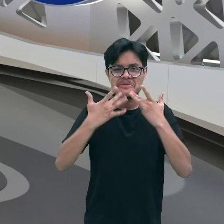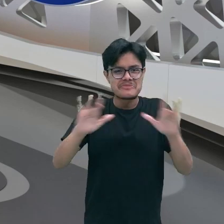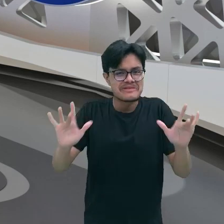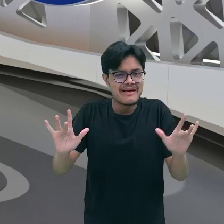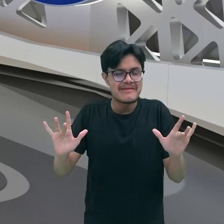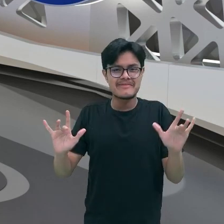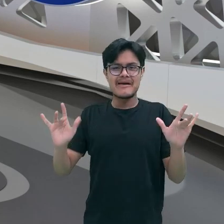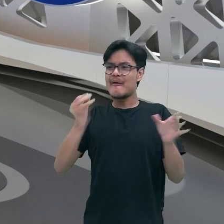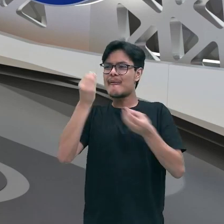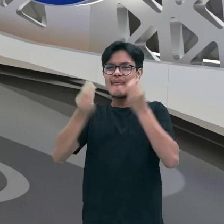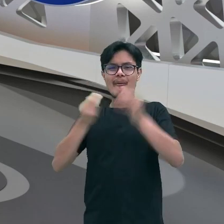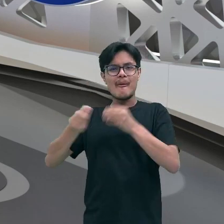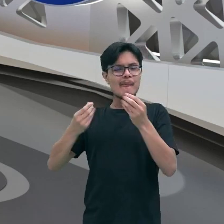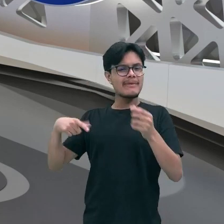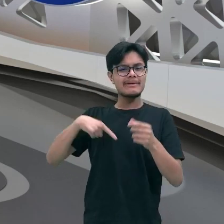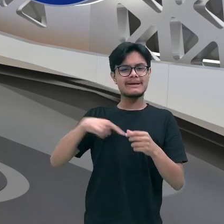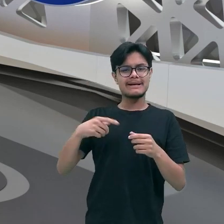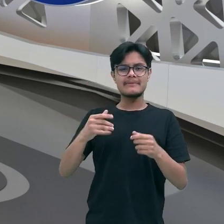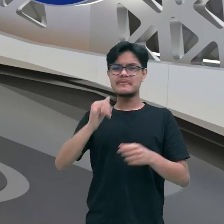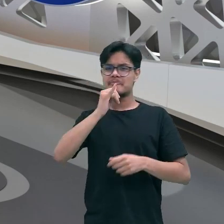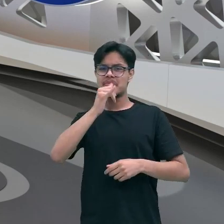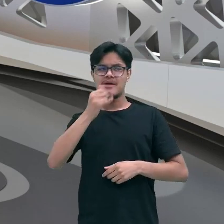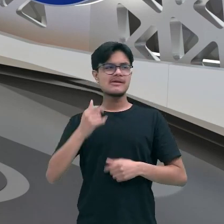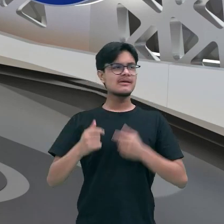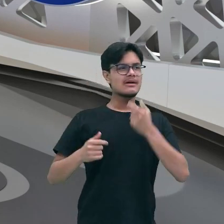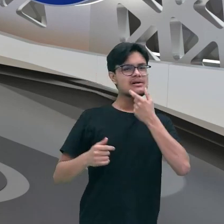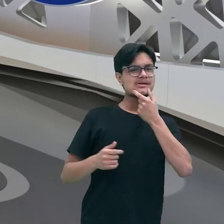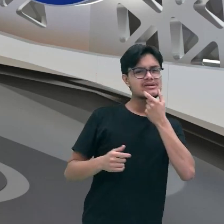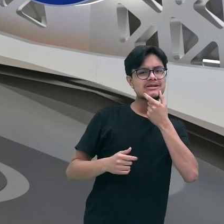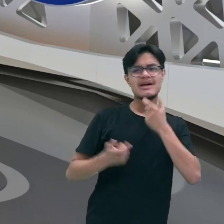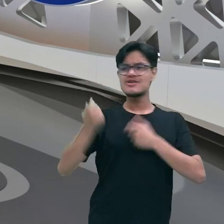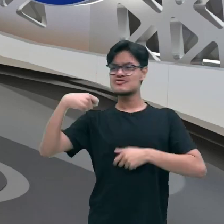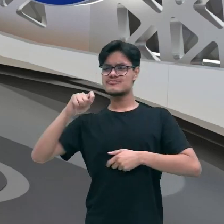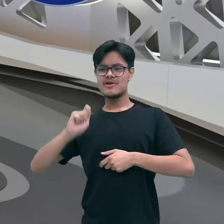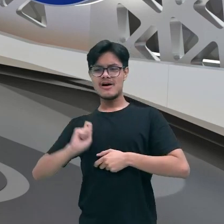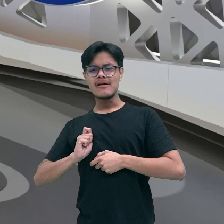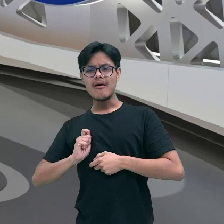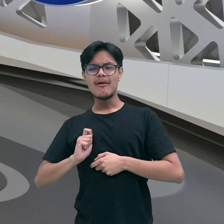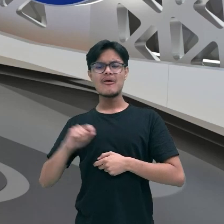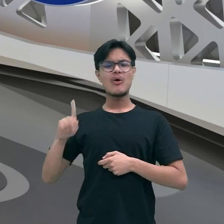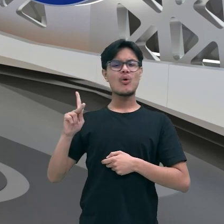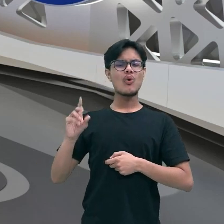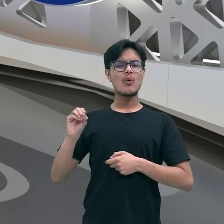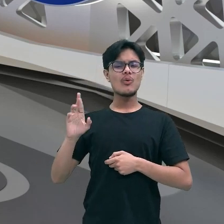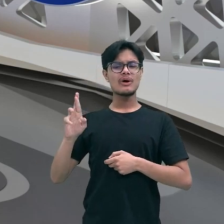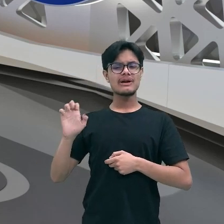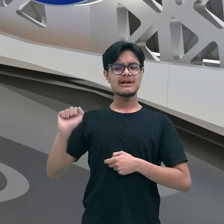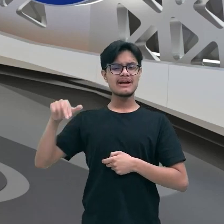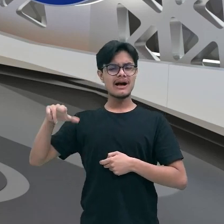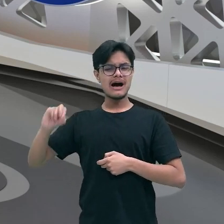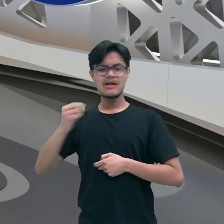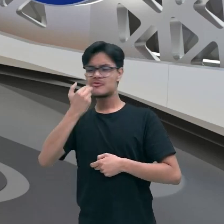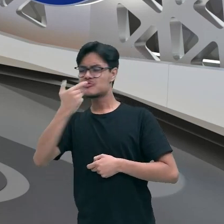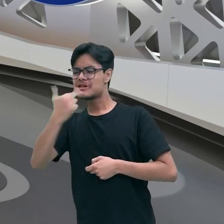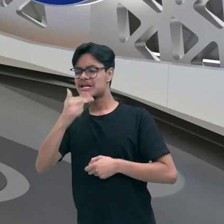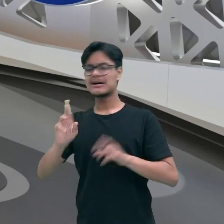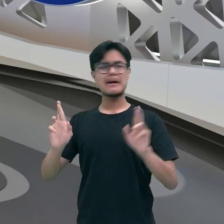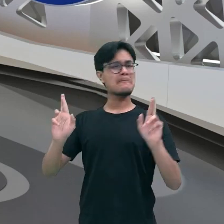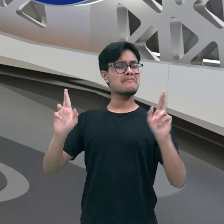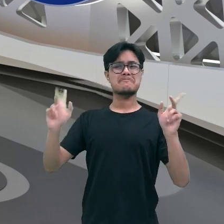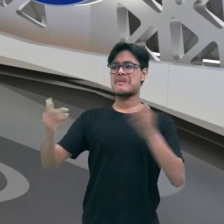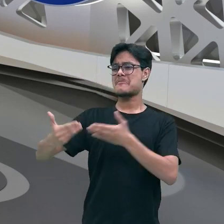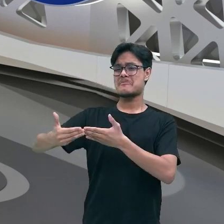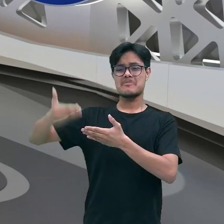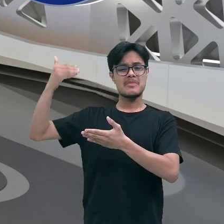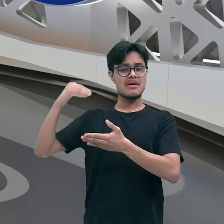Porque normalmente a nossa língua estrangeira primeiro é o inglês, depois o espanhol. O coreano vai ficar lá atrás na lista. De repente temos